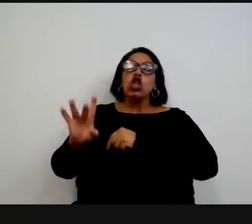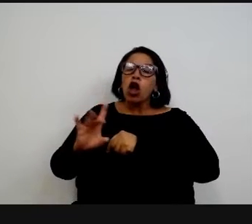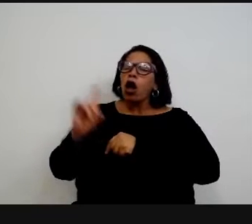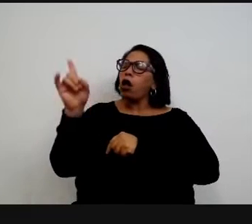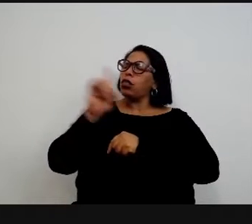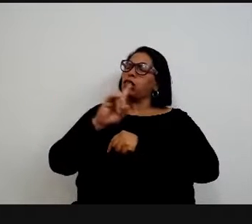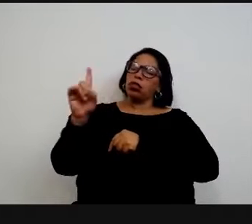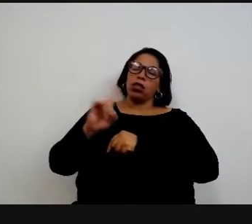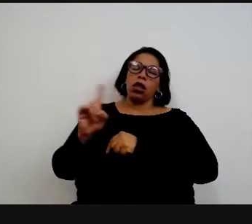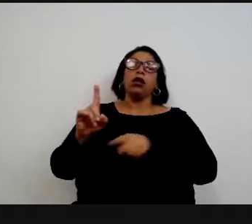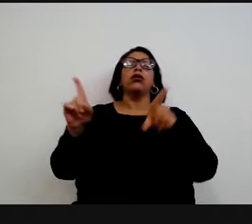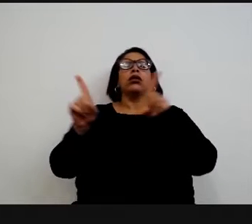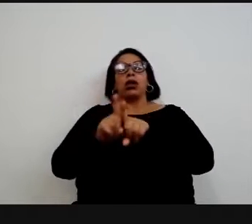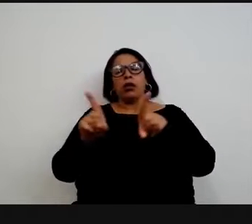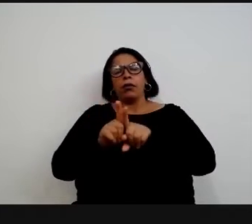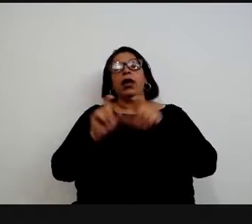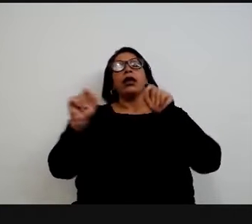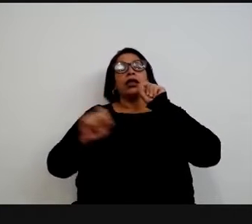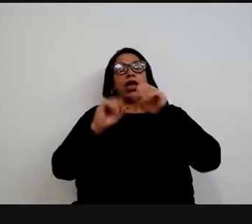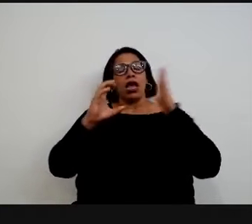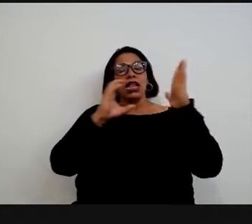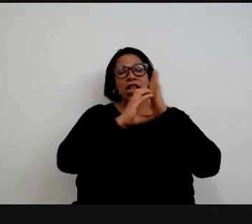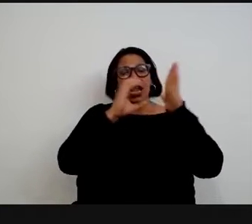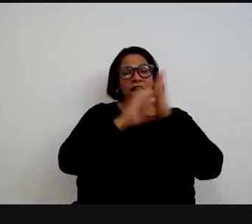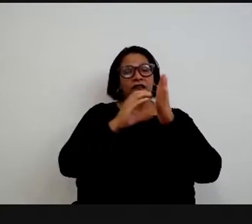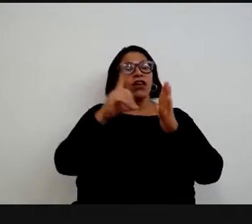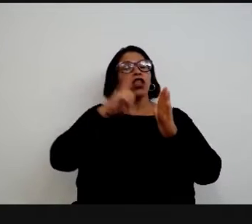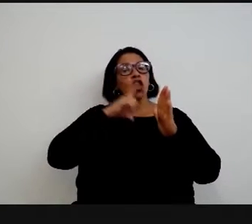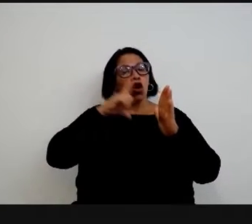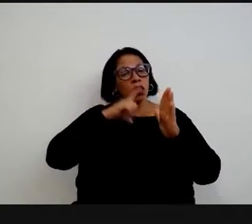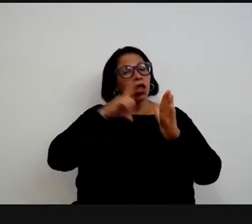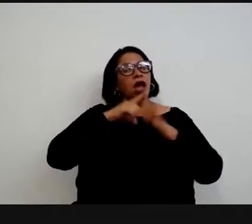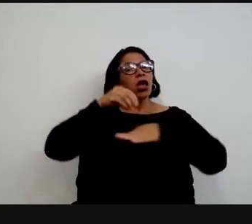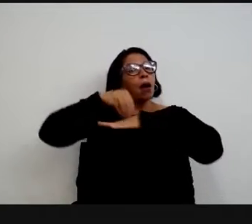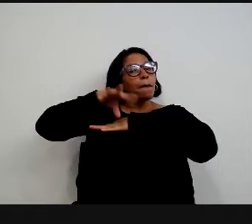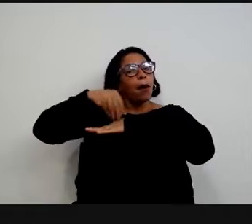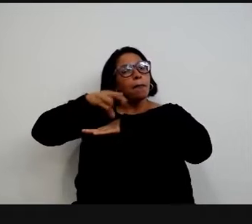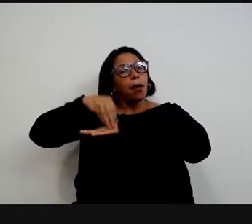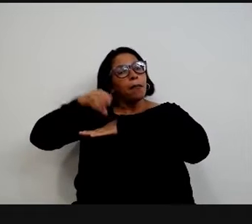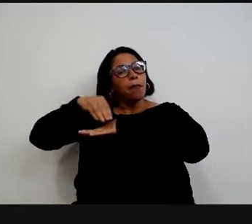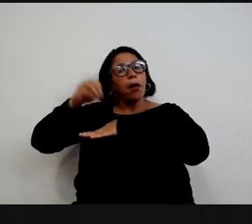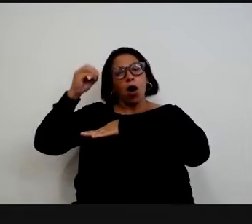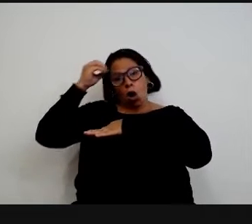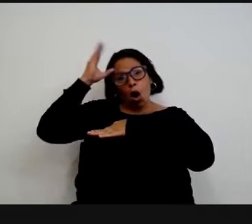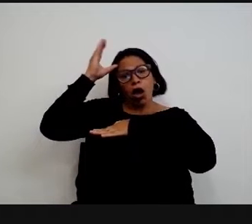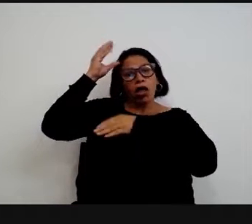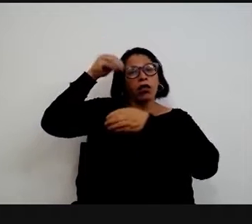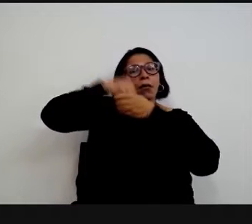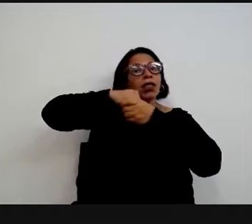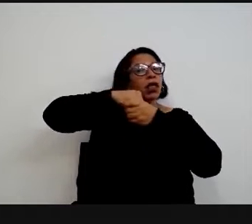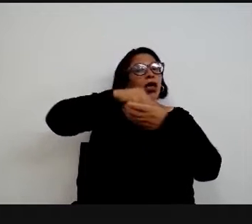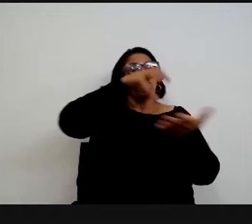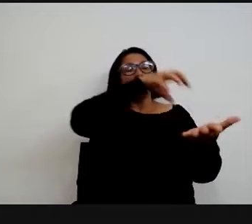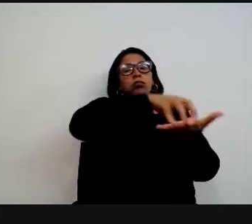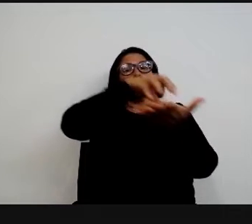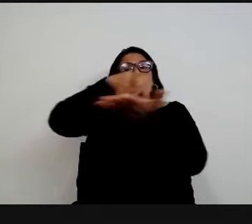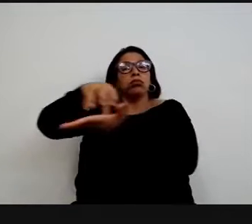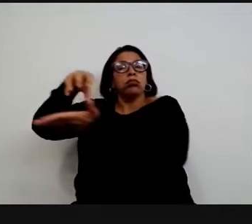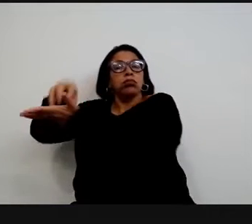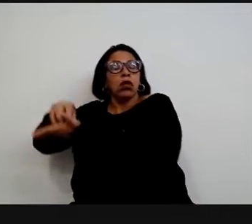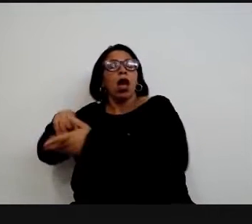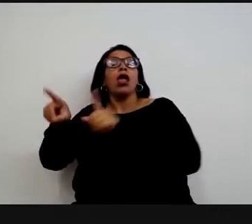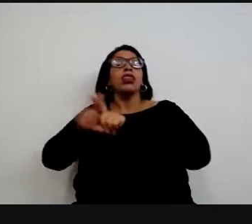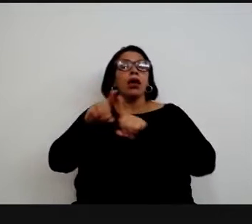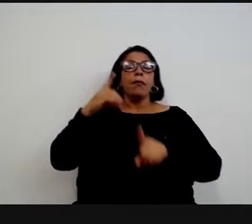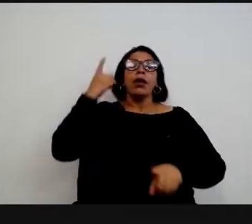que você tem, que servidores desenvolvem e constroem conhecimento nos seus setores, que